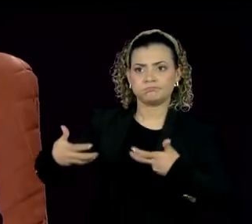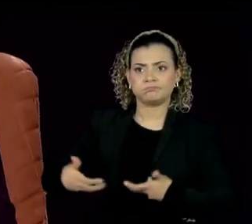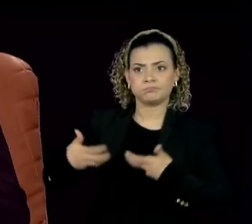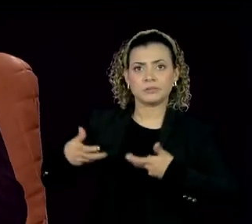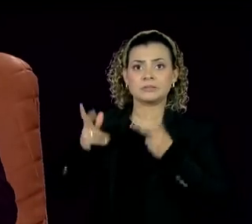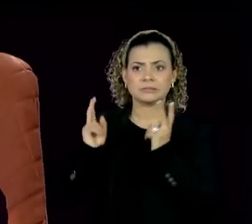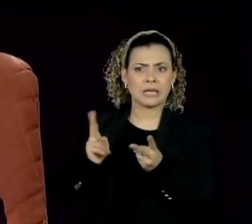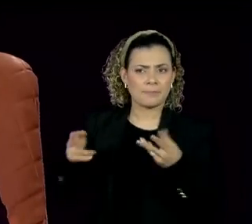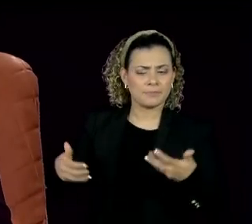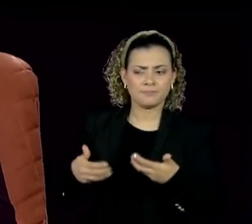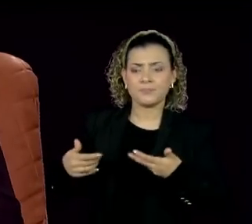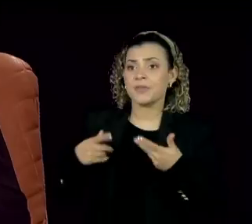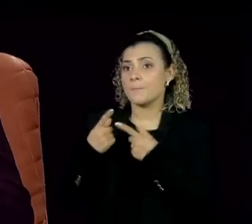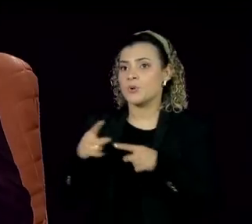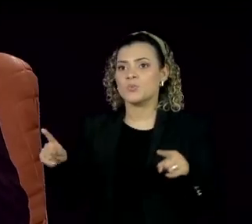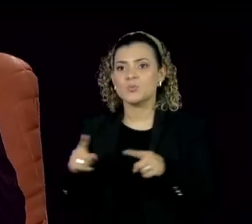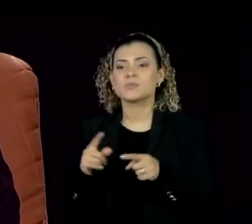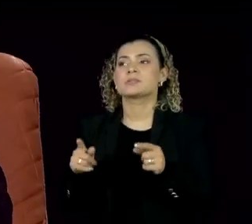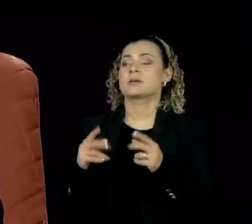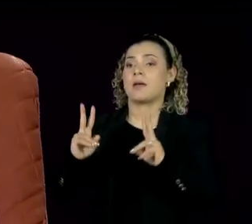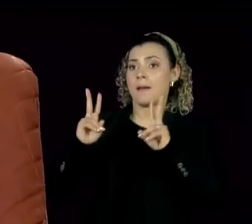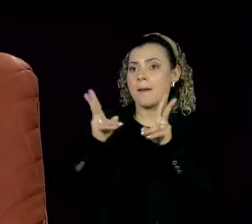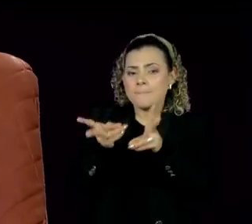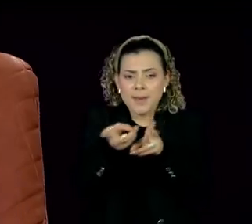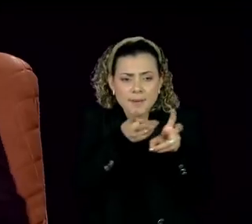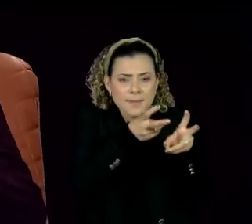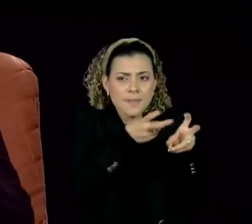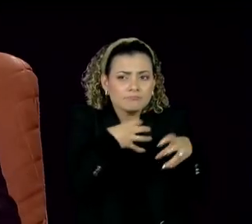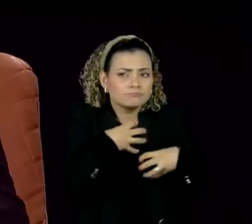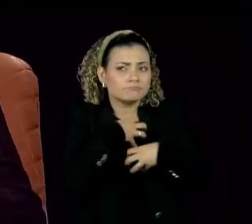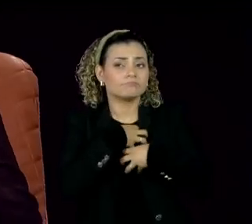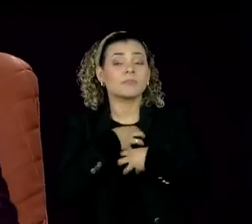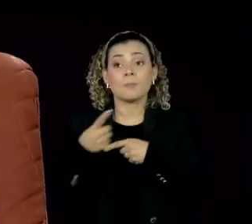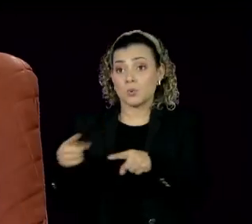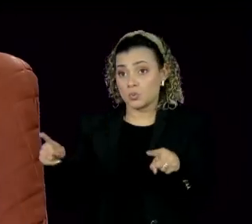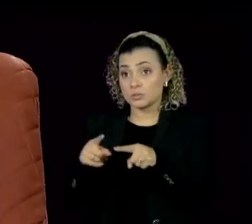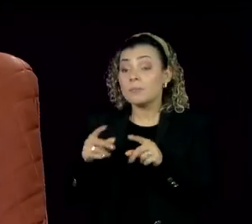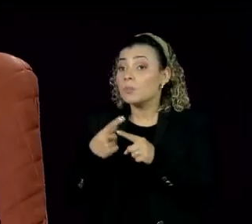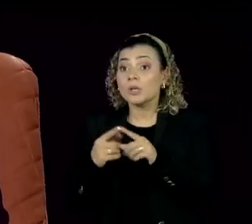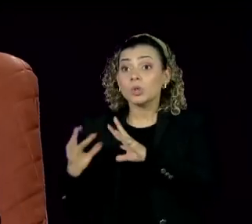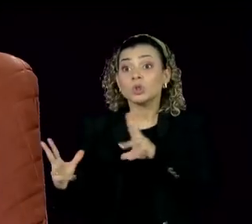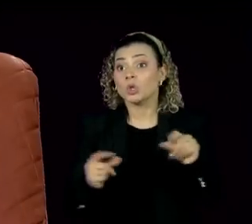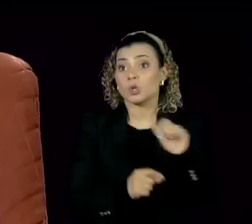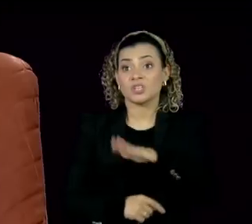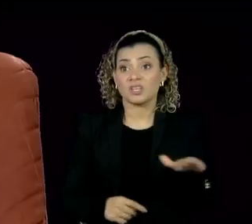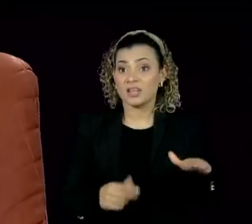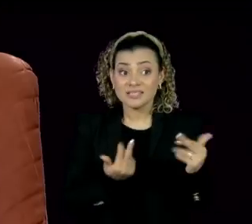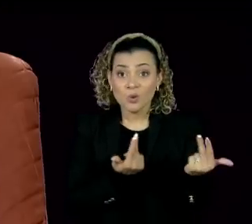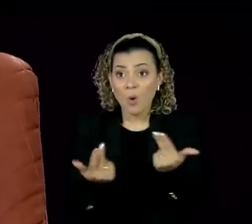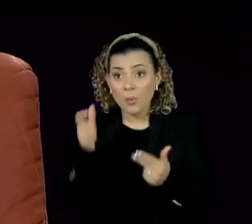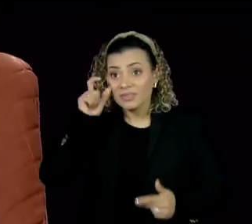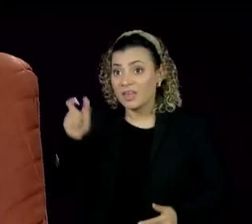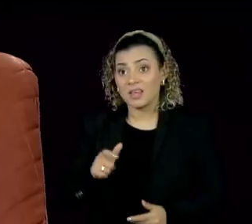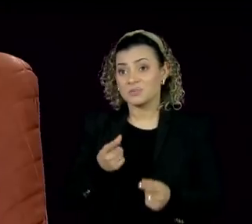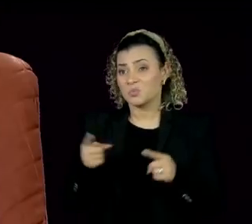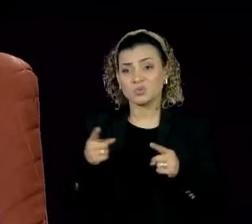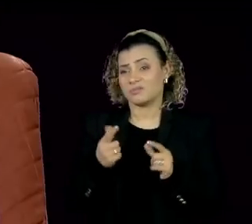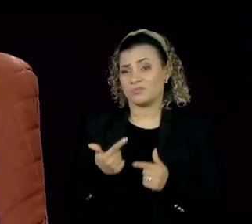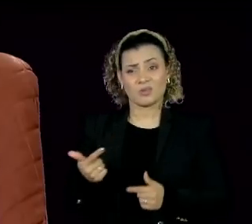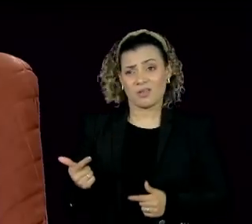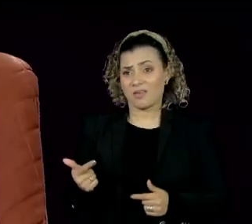né, em relação à música, em relação à percepção musical, porque nem todas as crianças têm o mesmo interesse pela